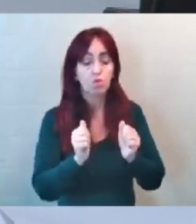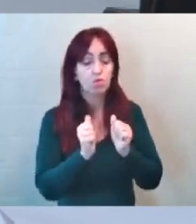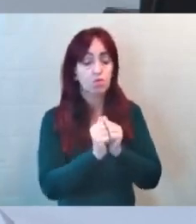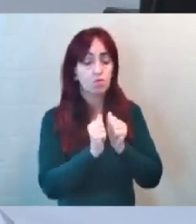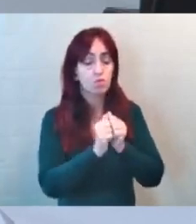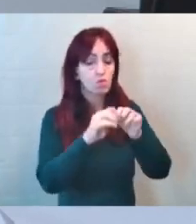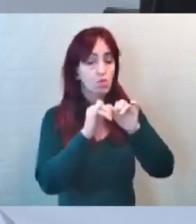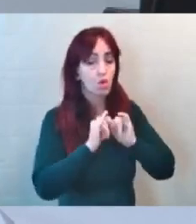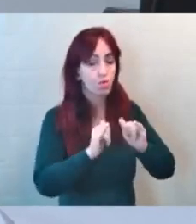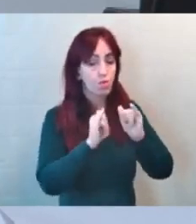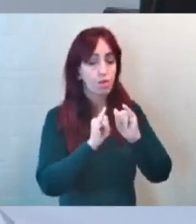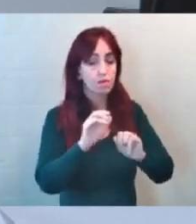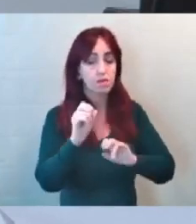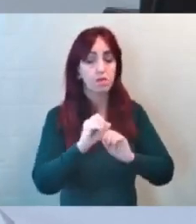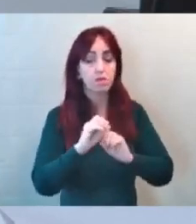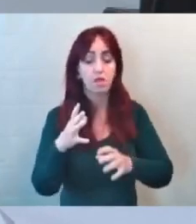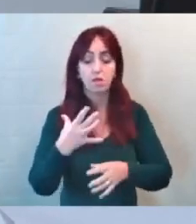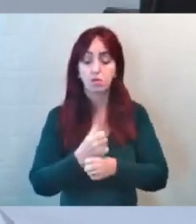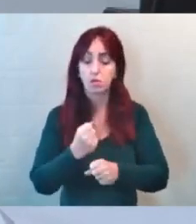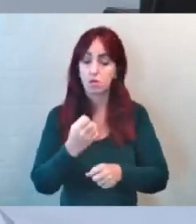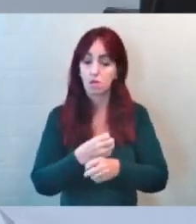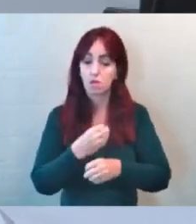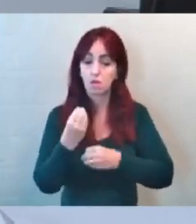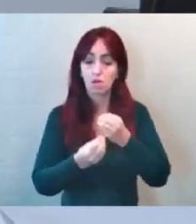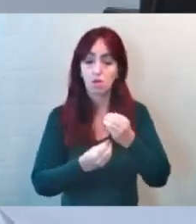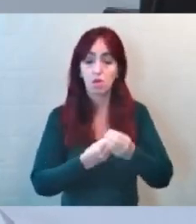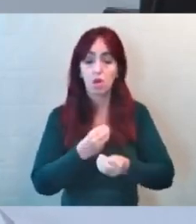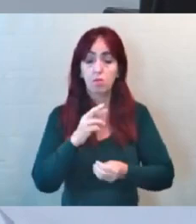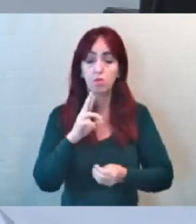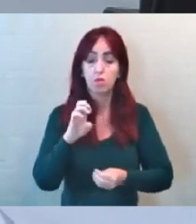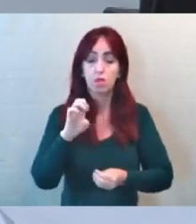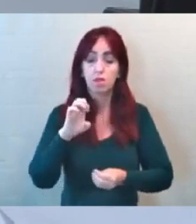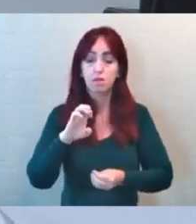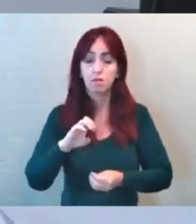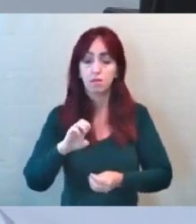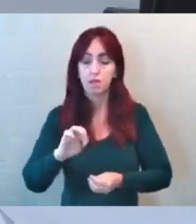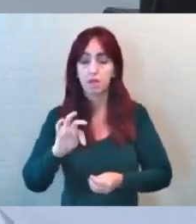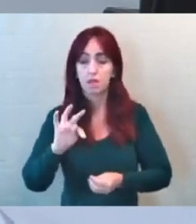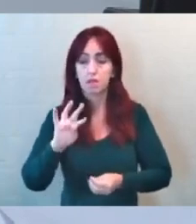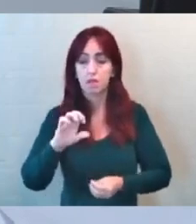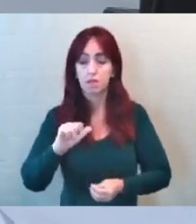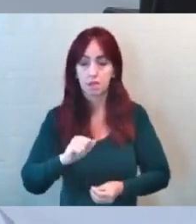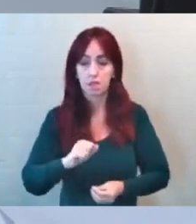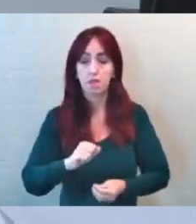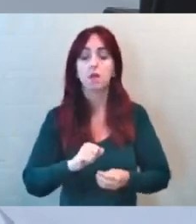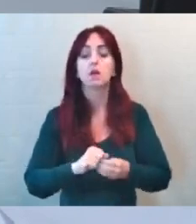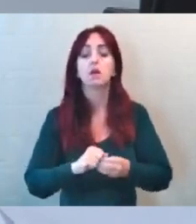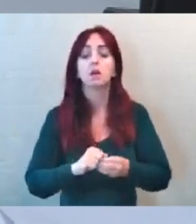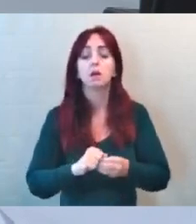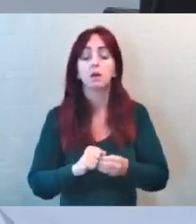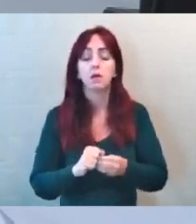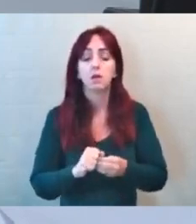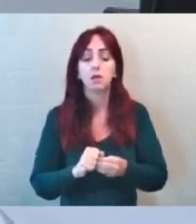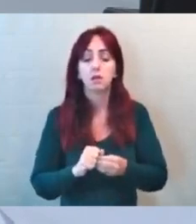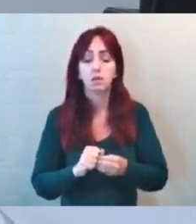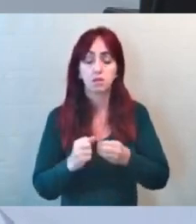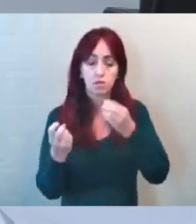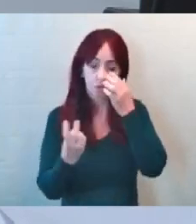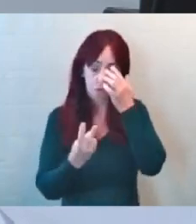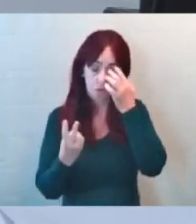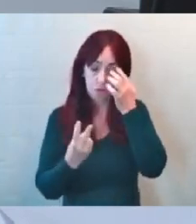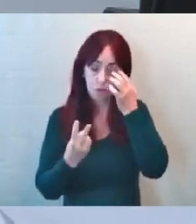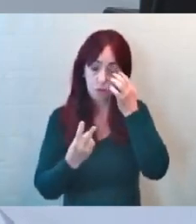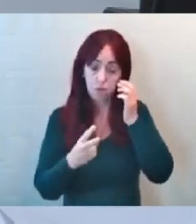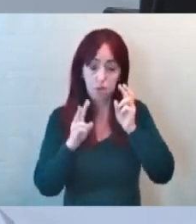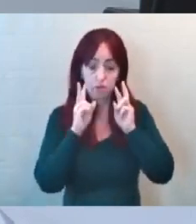são contabilizados como receita dos concessionários e dos permissionários visando a